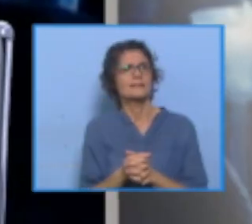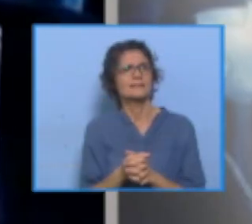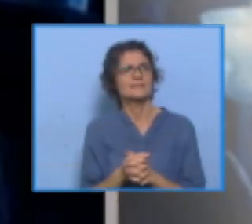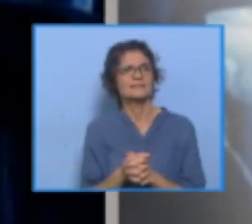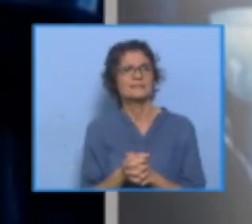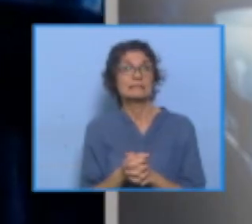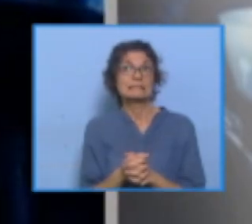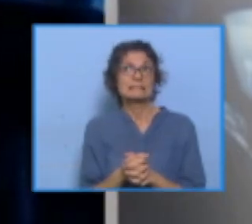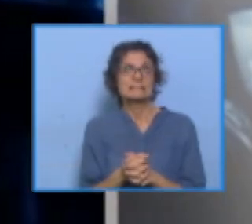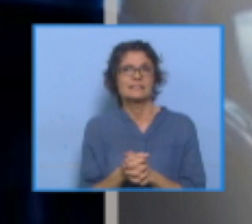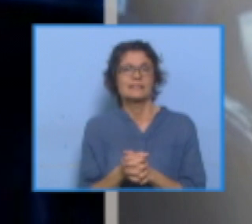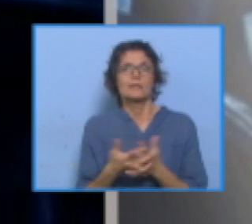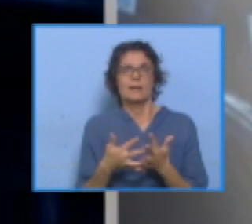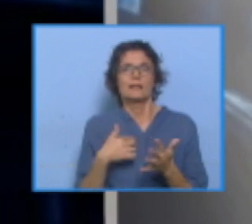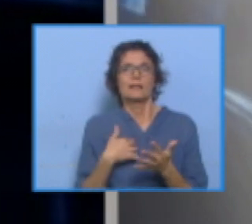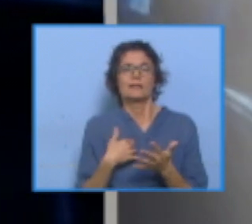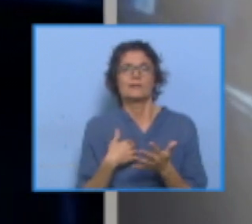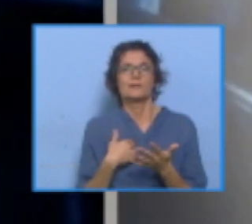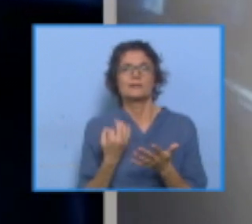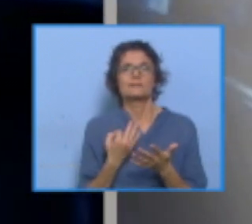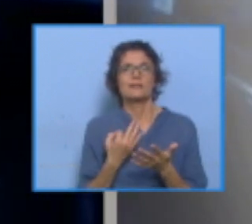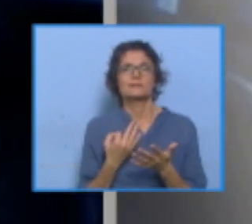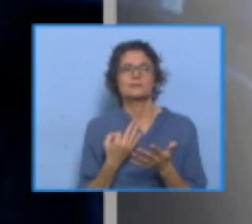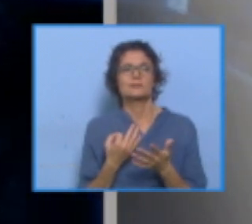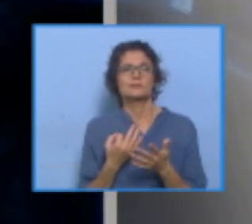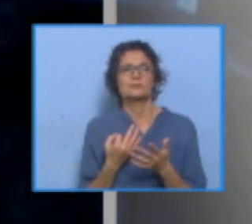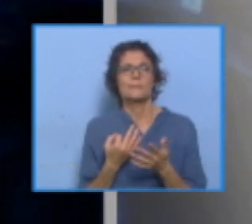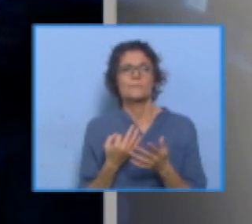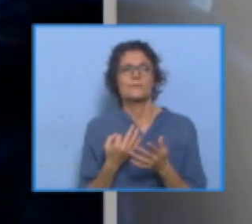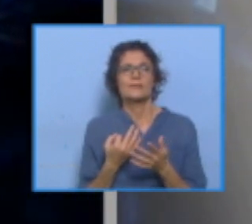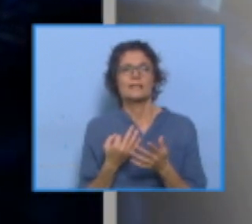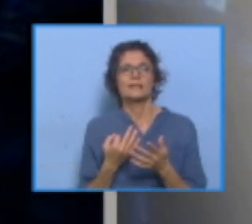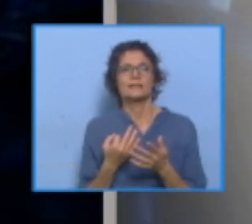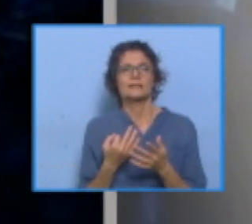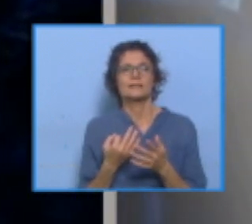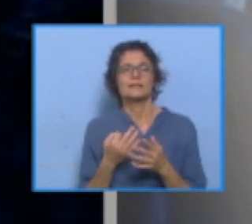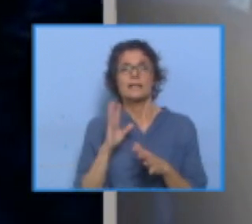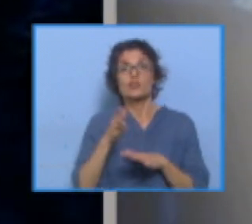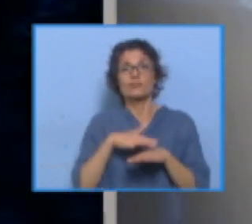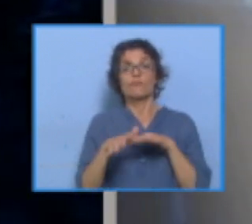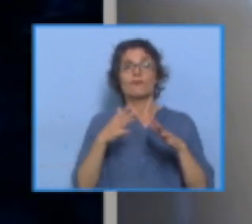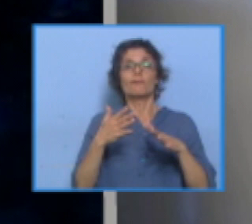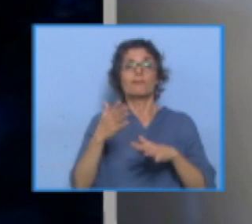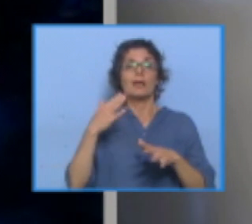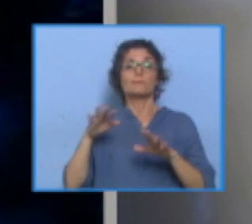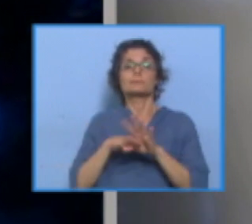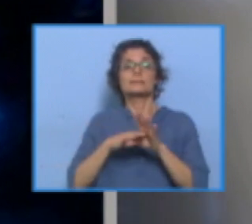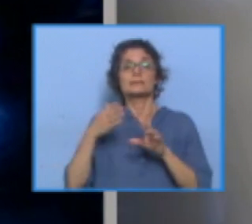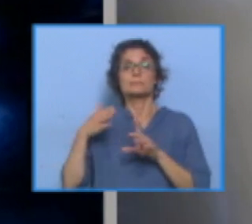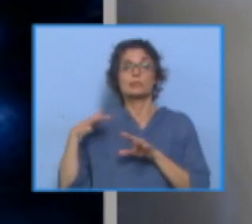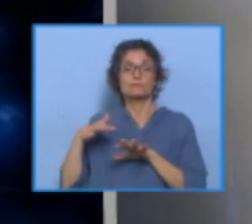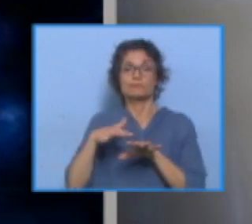Eu acredito que tenha sido através de uma peregrinação, isto até um bocadinho para explicar um bocadinho o movimento. O movimento das equipas jovens de Nossa